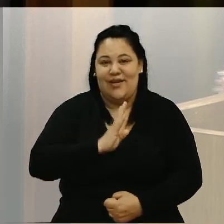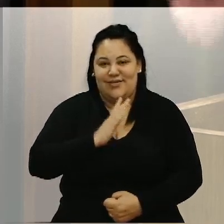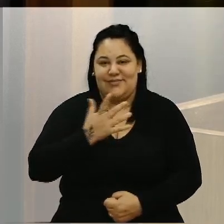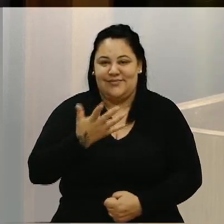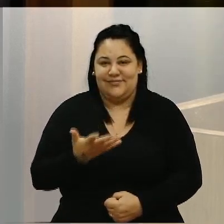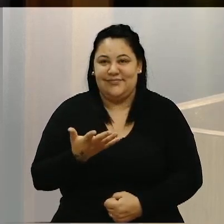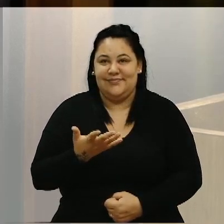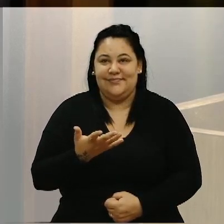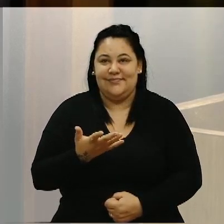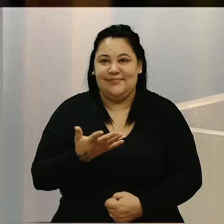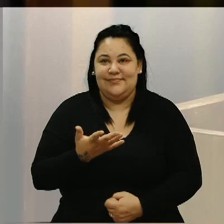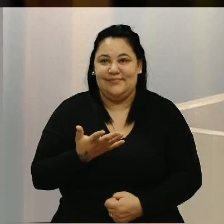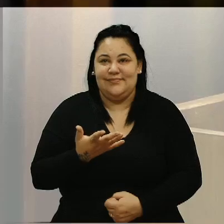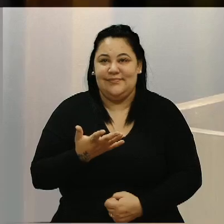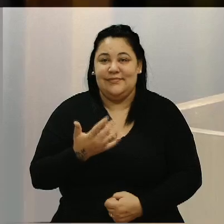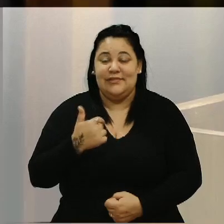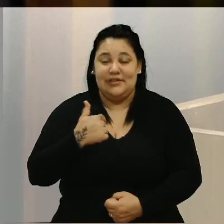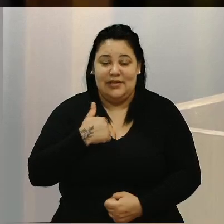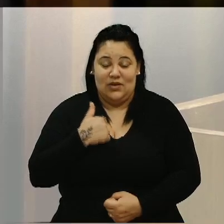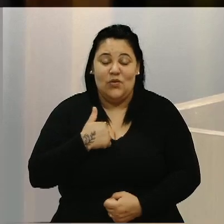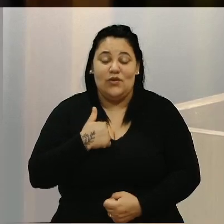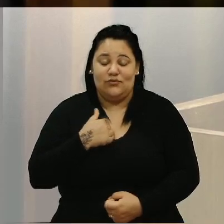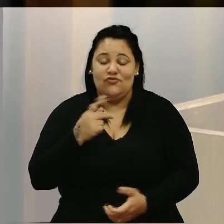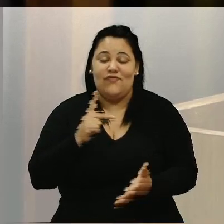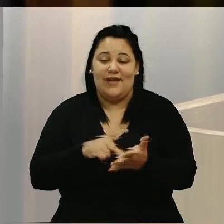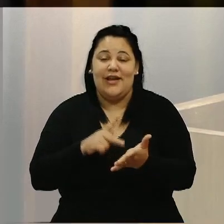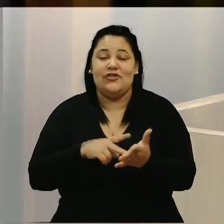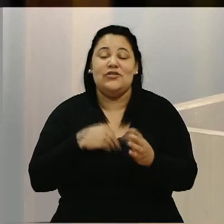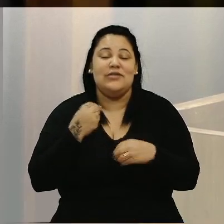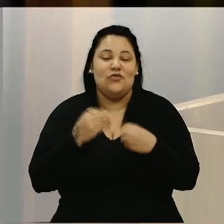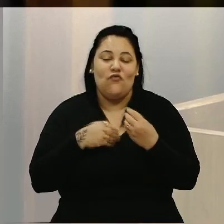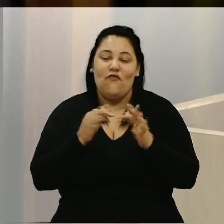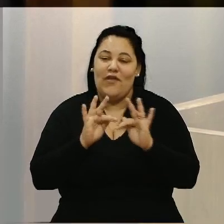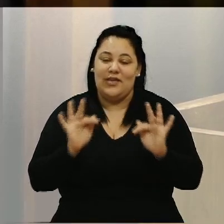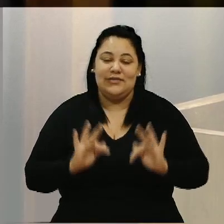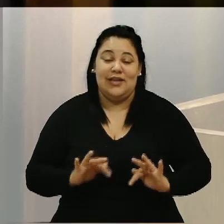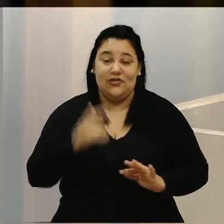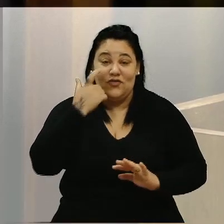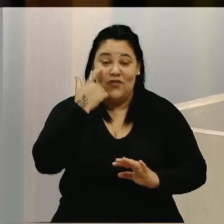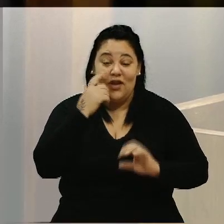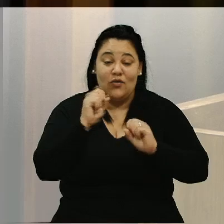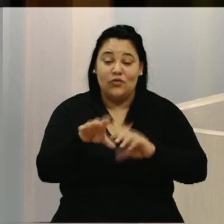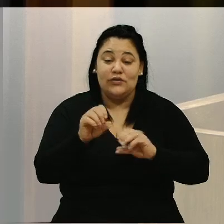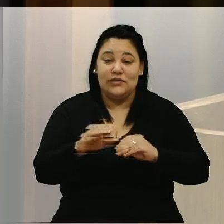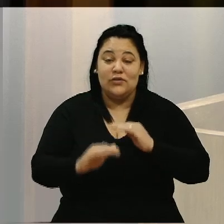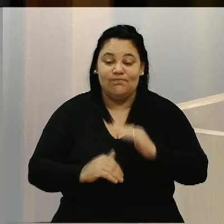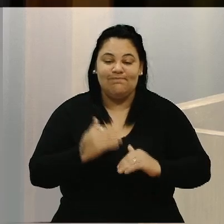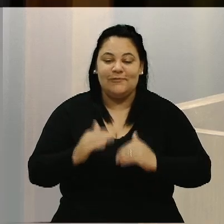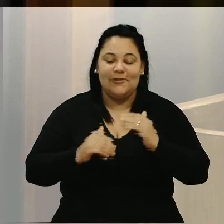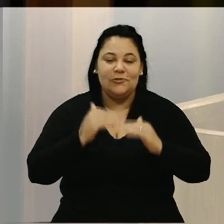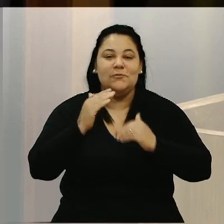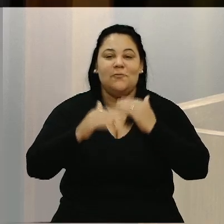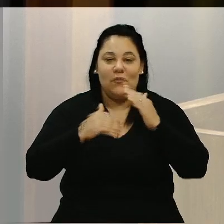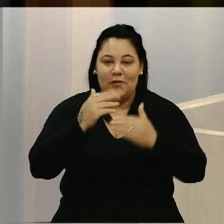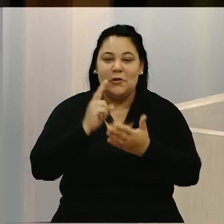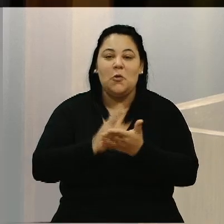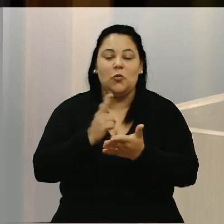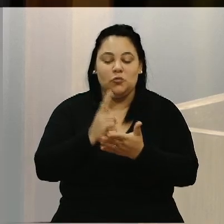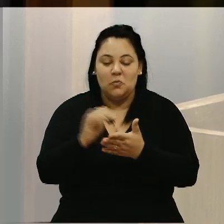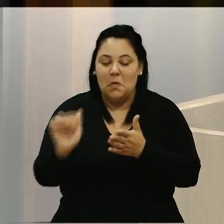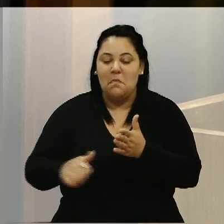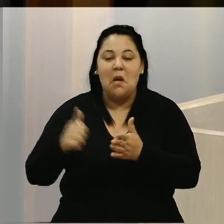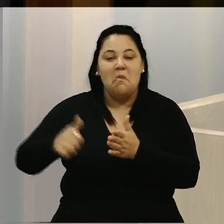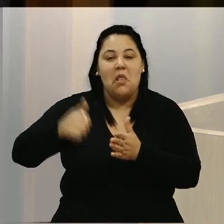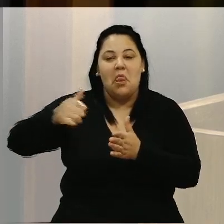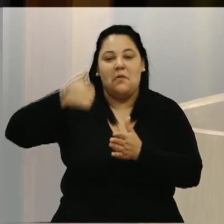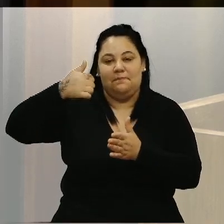deixa muito feliz em ver que a nossa educação ela continua andando, ela continua avançando